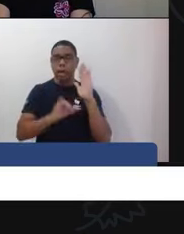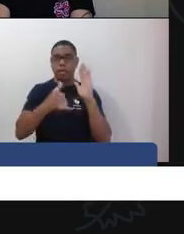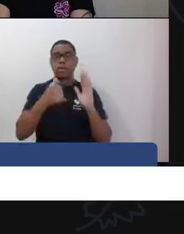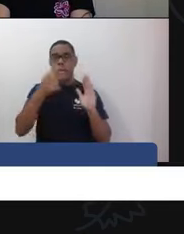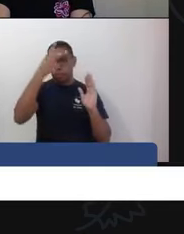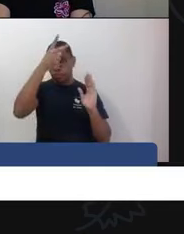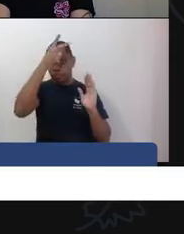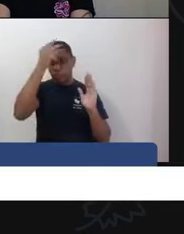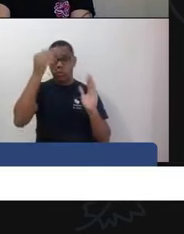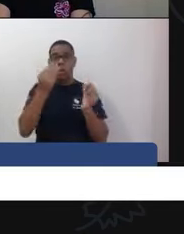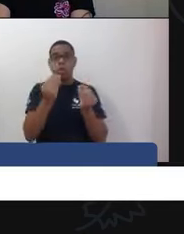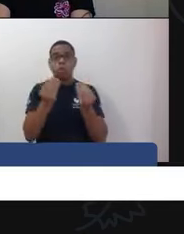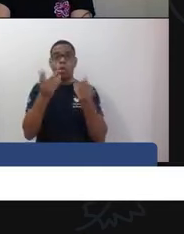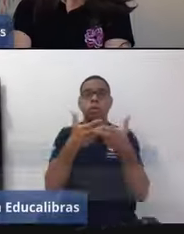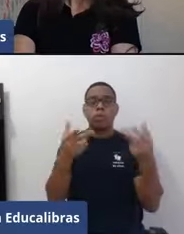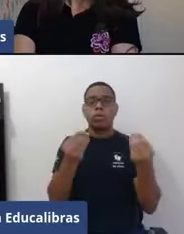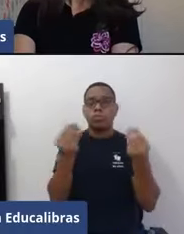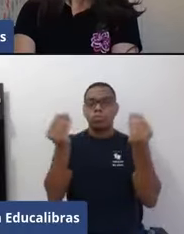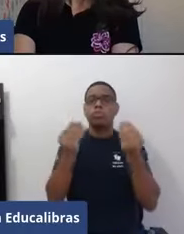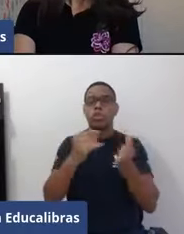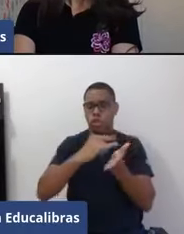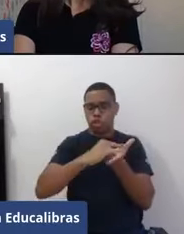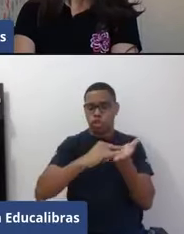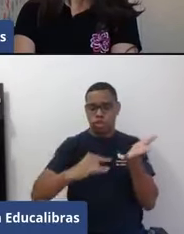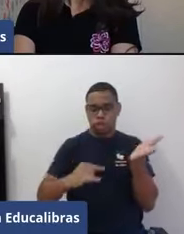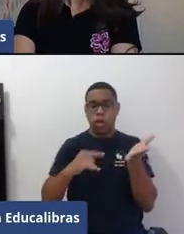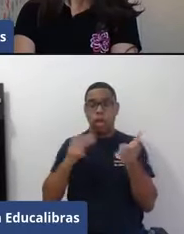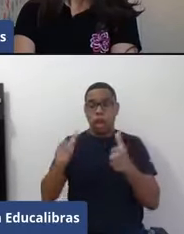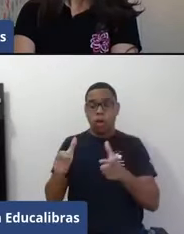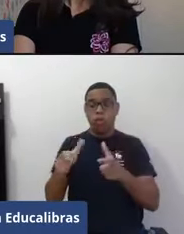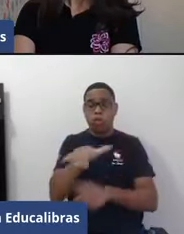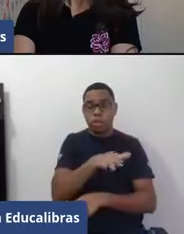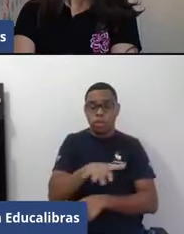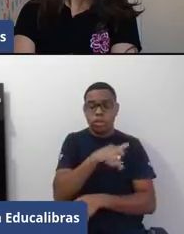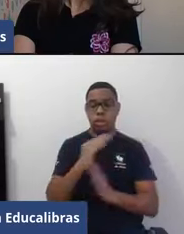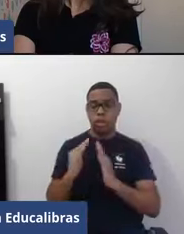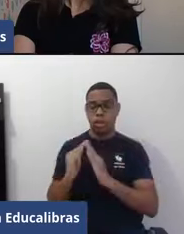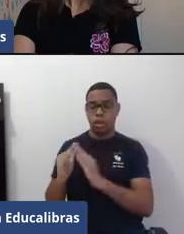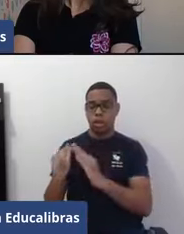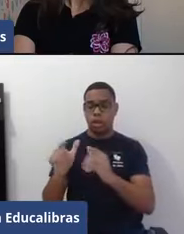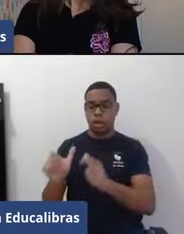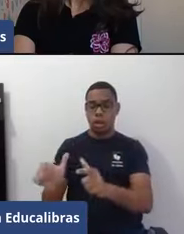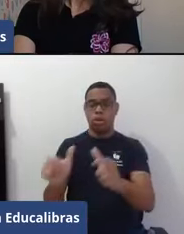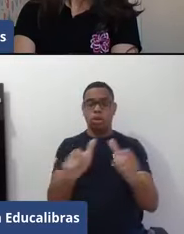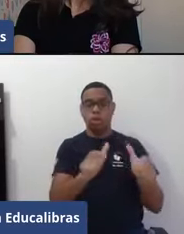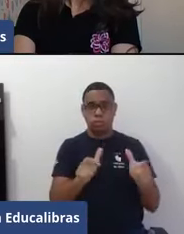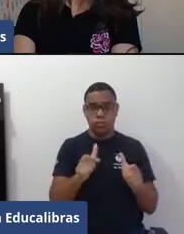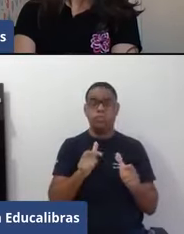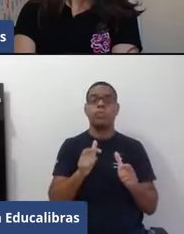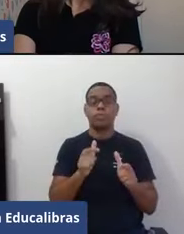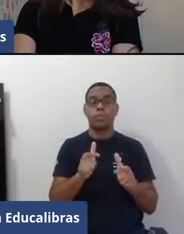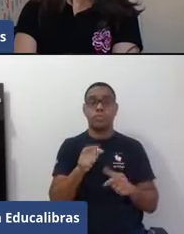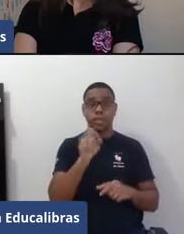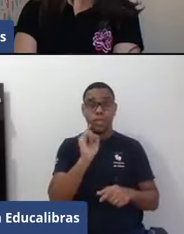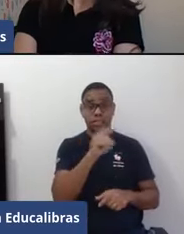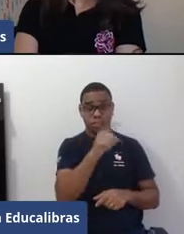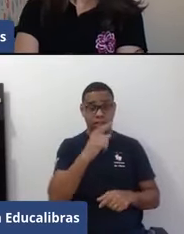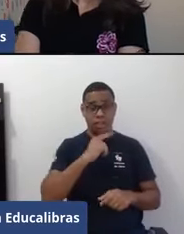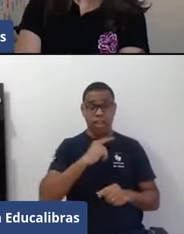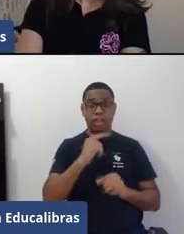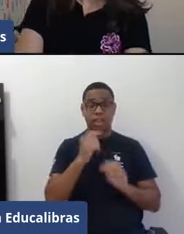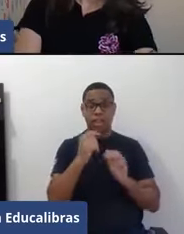um cadastro, vamos georreferenciar esse povo. Então, por favor, mandem seus contatos, suas listas